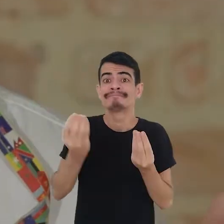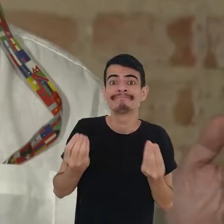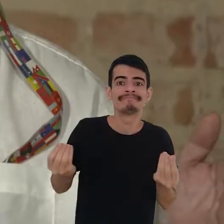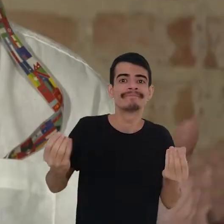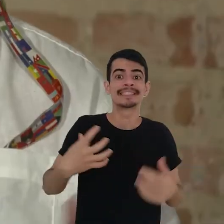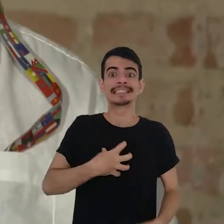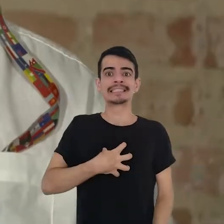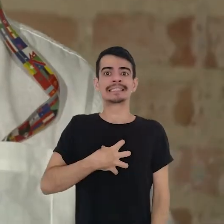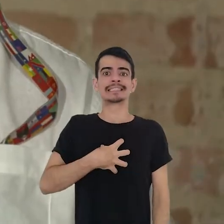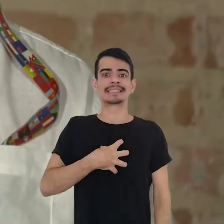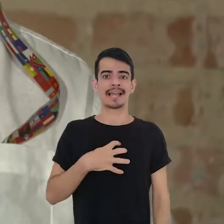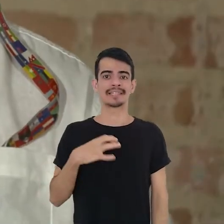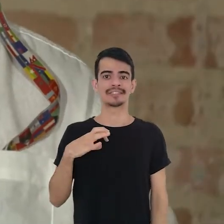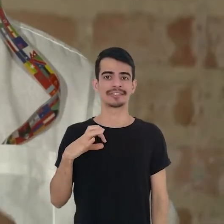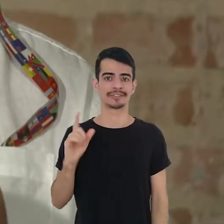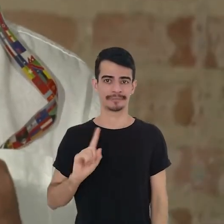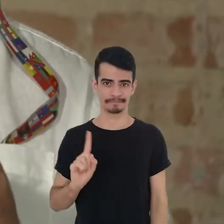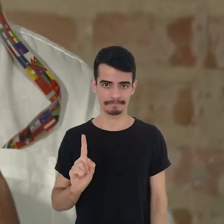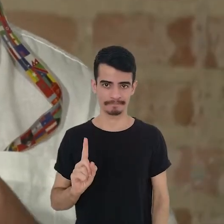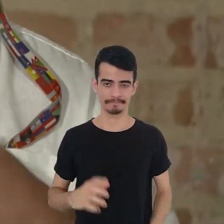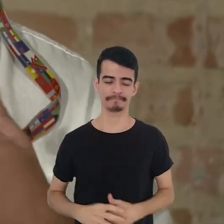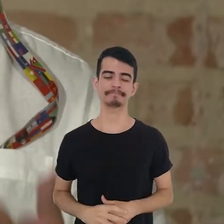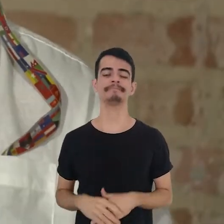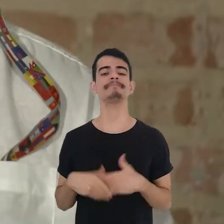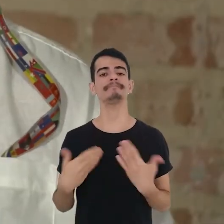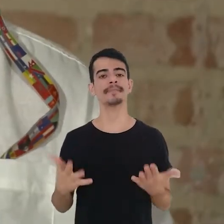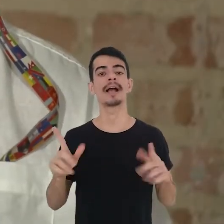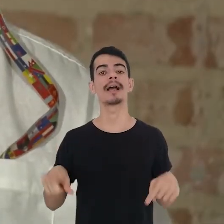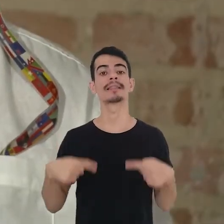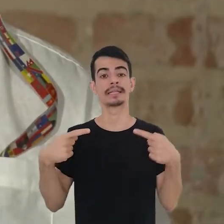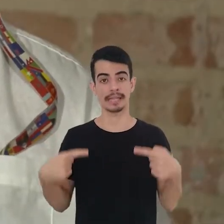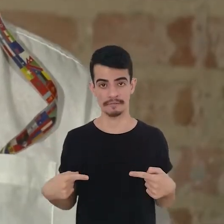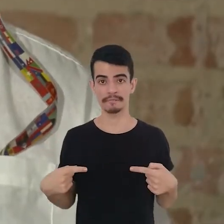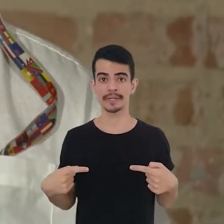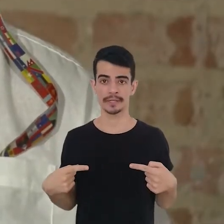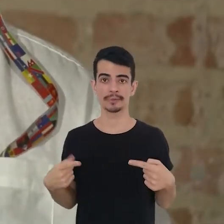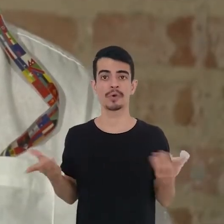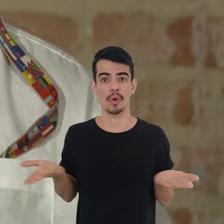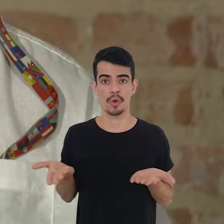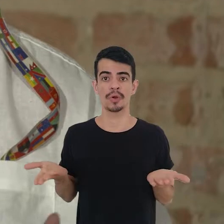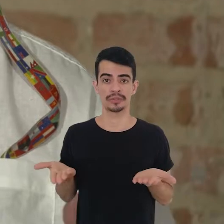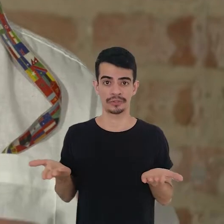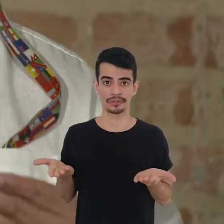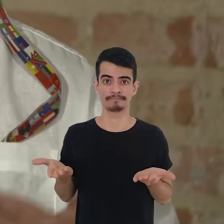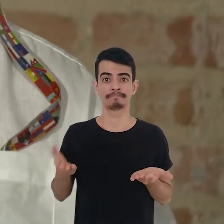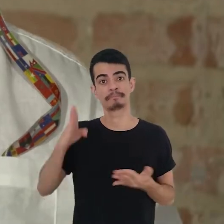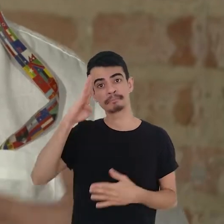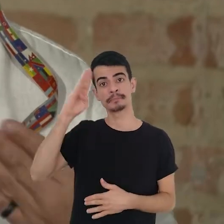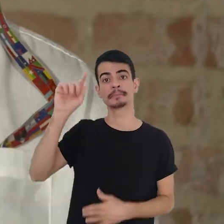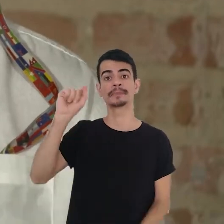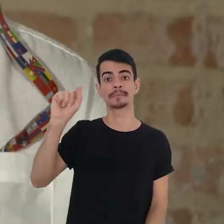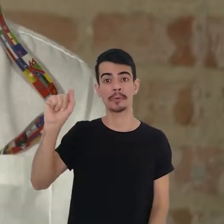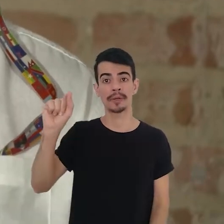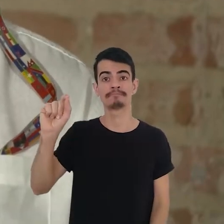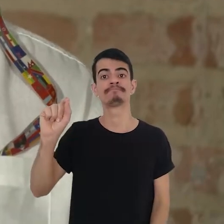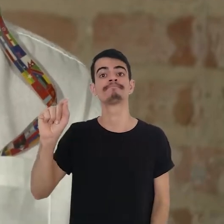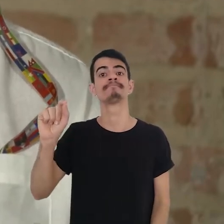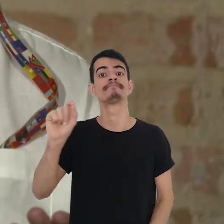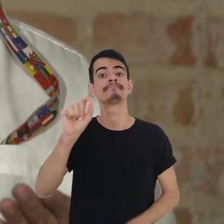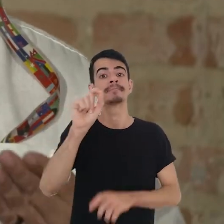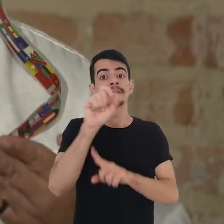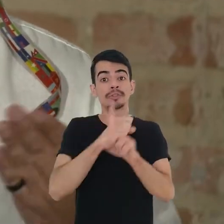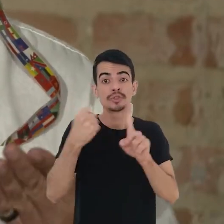diário. Então, o grande desafio das mudanças climáticas hoje para nós é de trazer para a